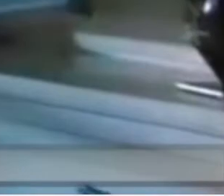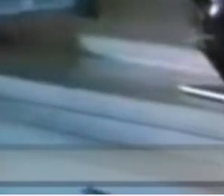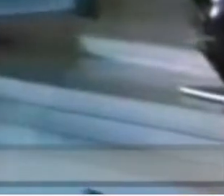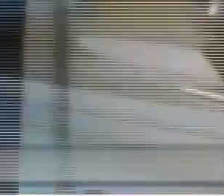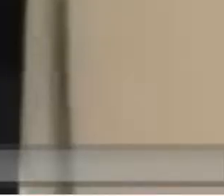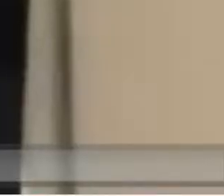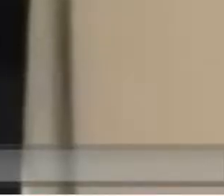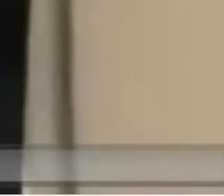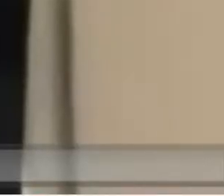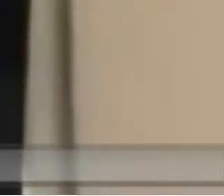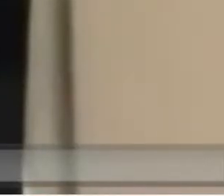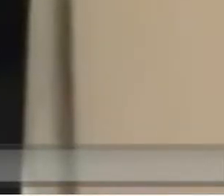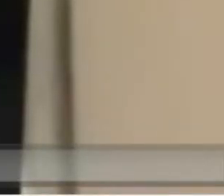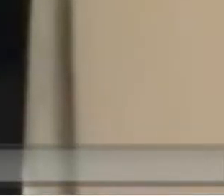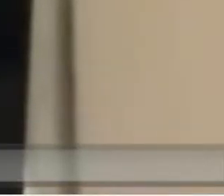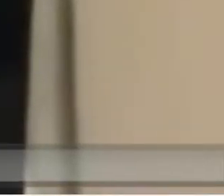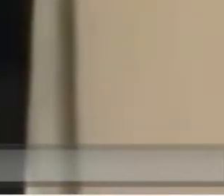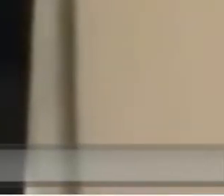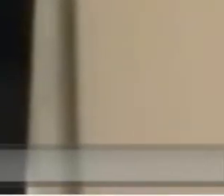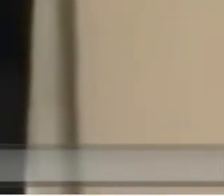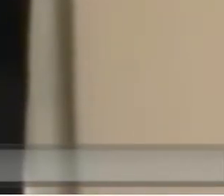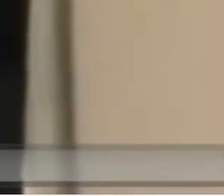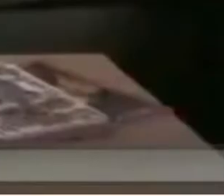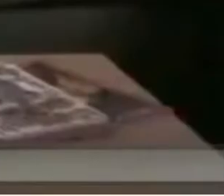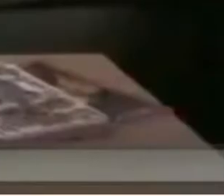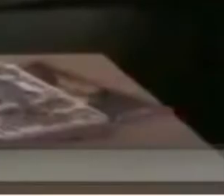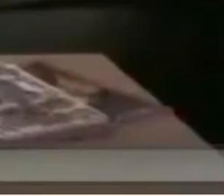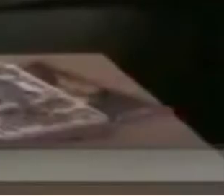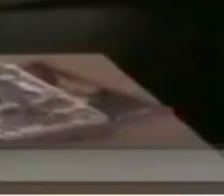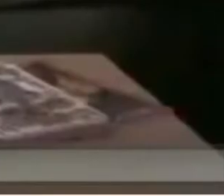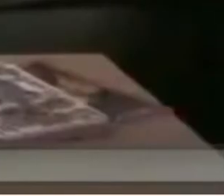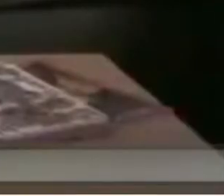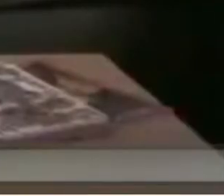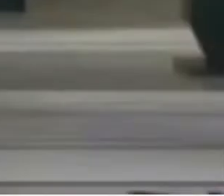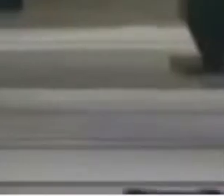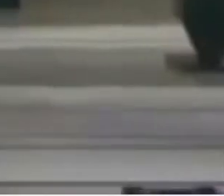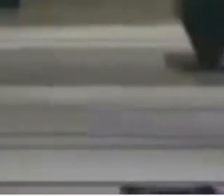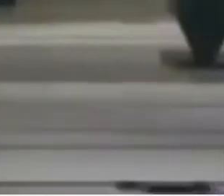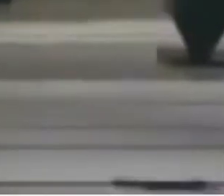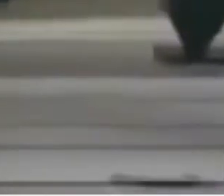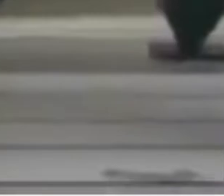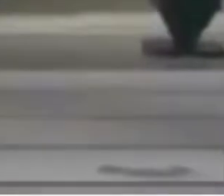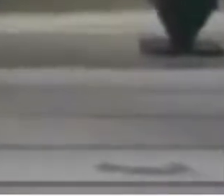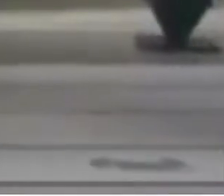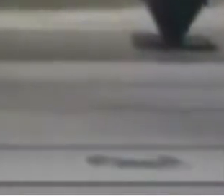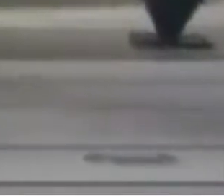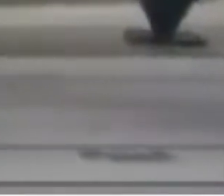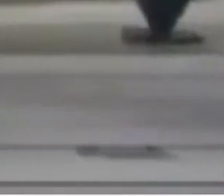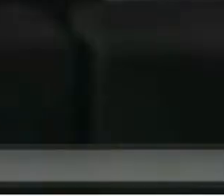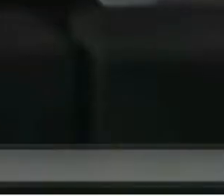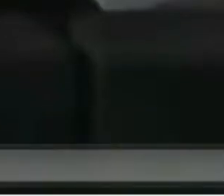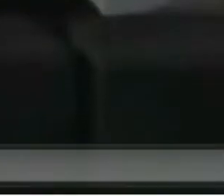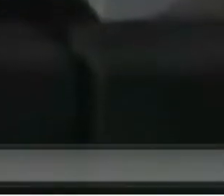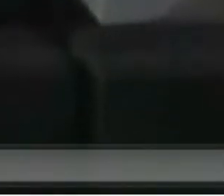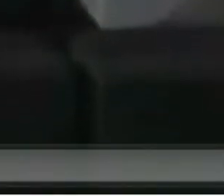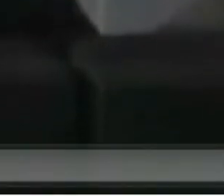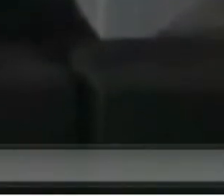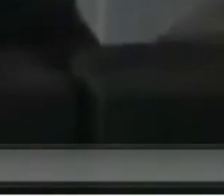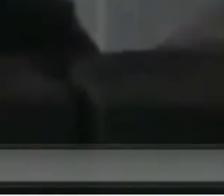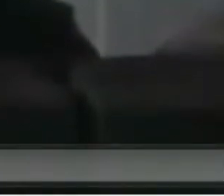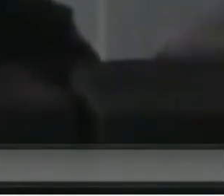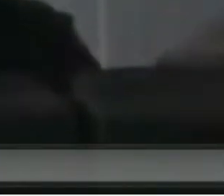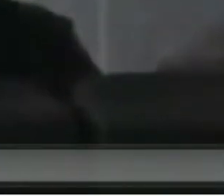Introducing a new dimension in television. Samsung 3D TV. The world's first 3D LED TV.